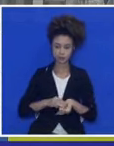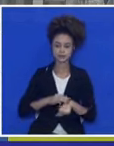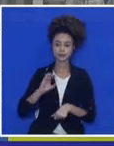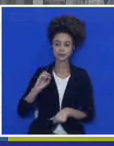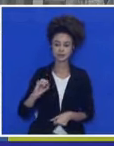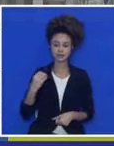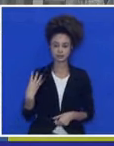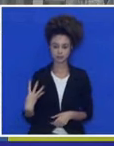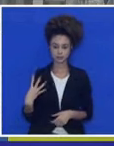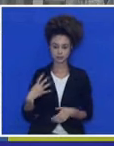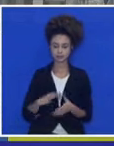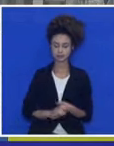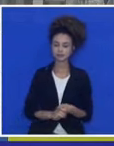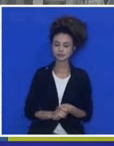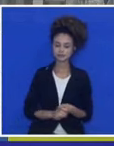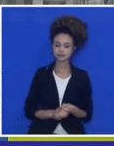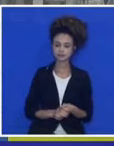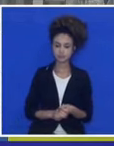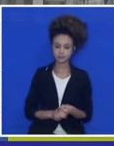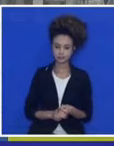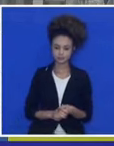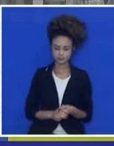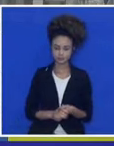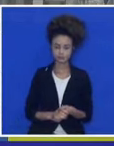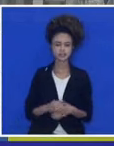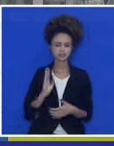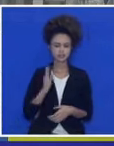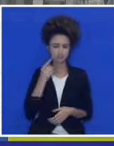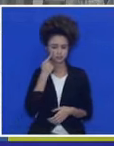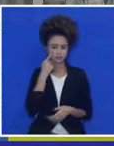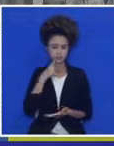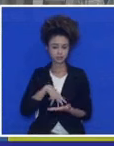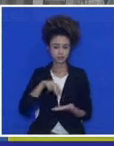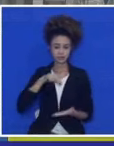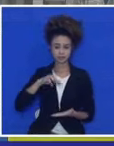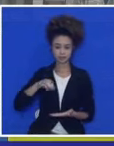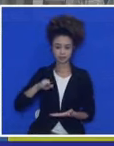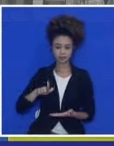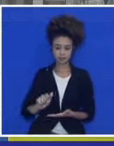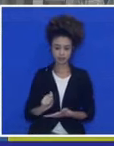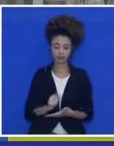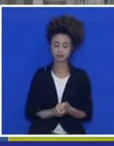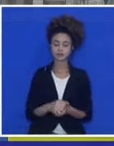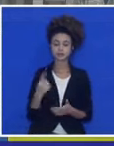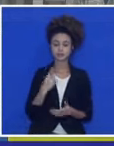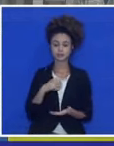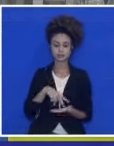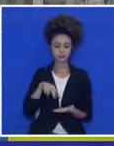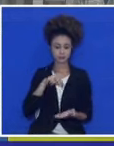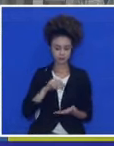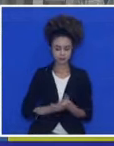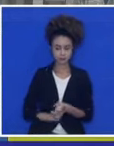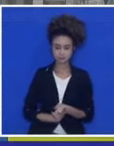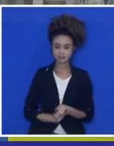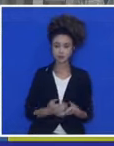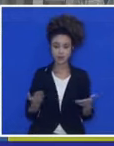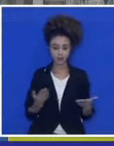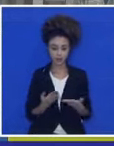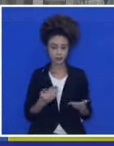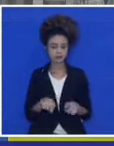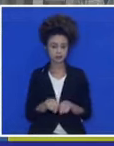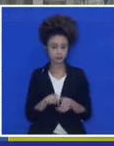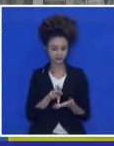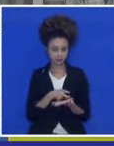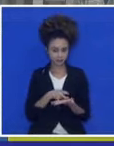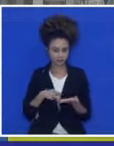04, marrom 04. Já acompanhamos o sorteio da Mega Sena, primeiro sorteio da noite. Agora você